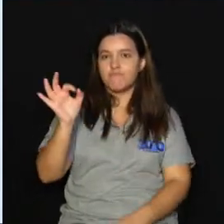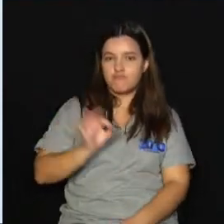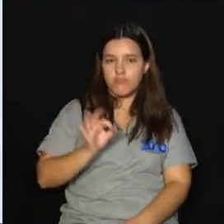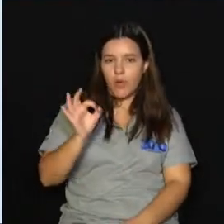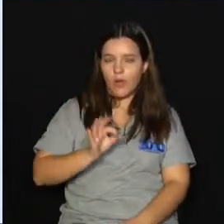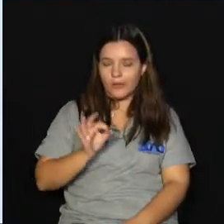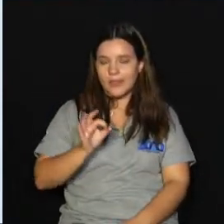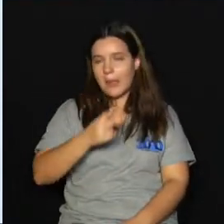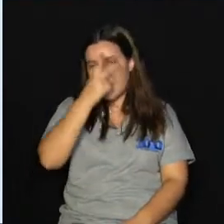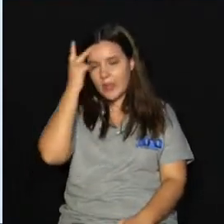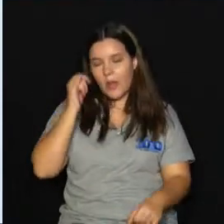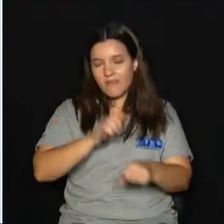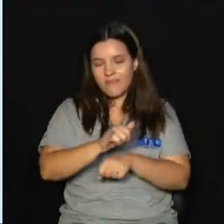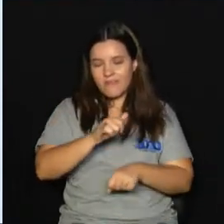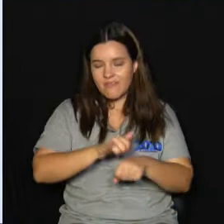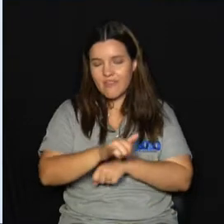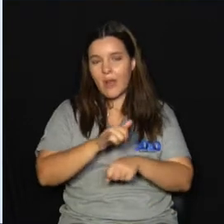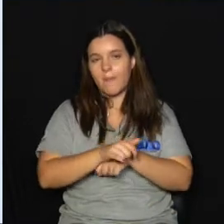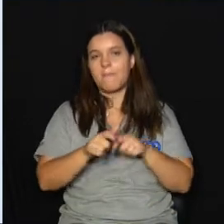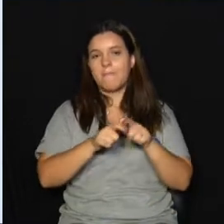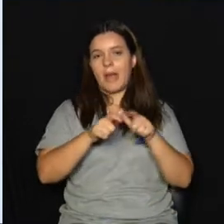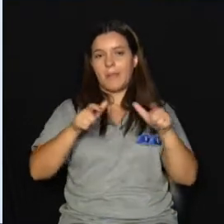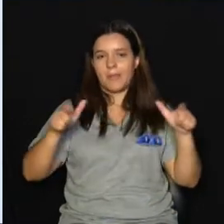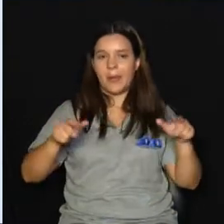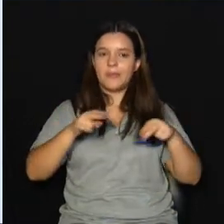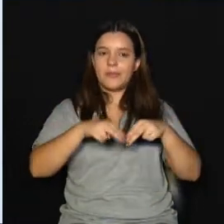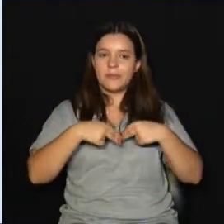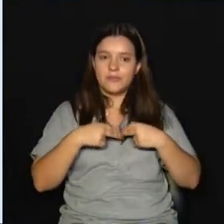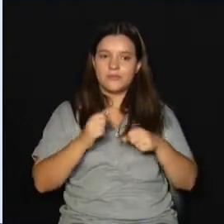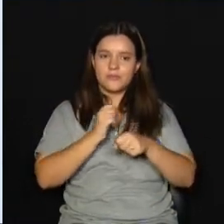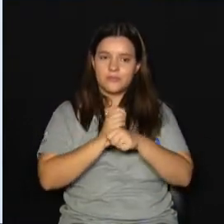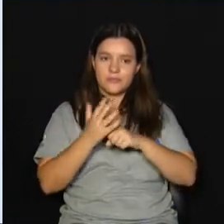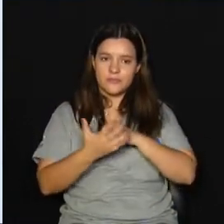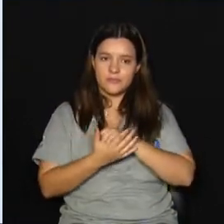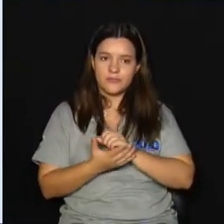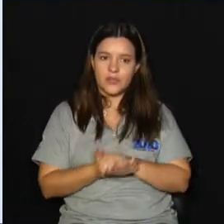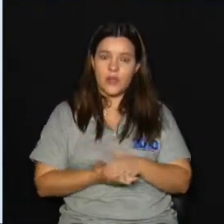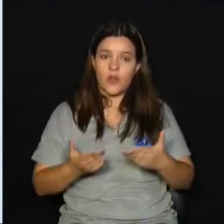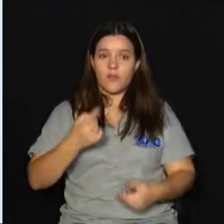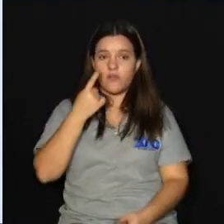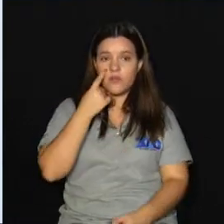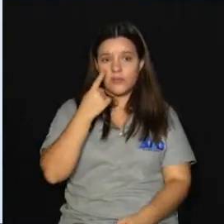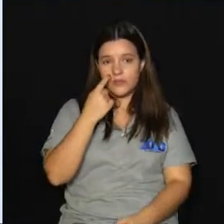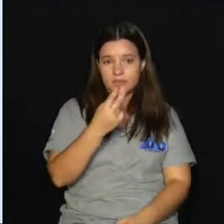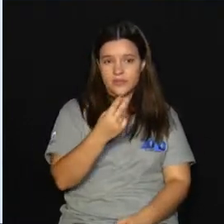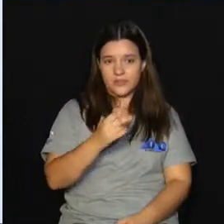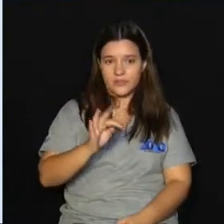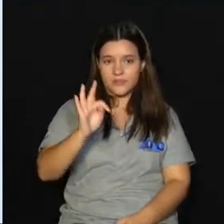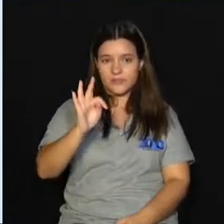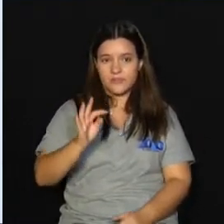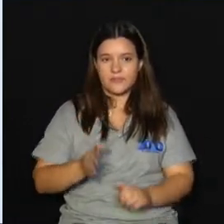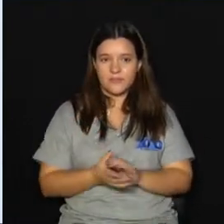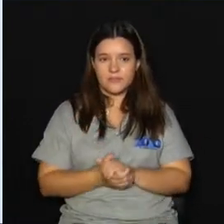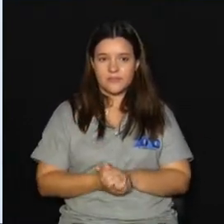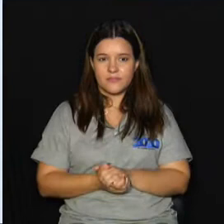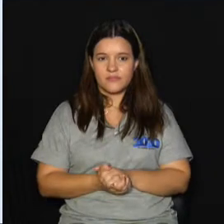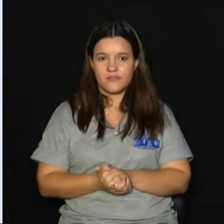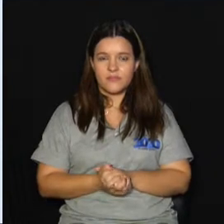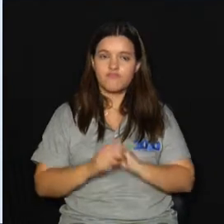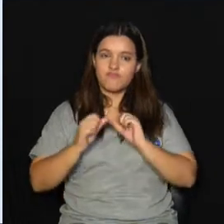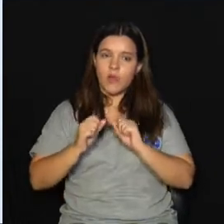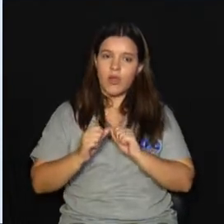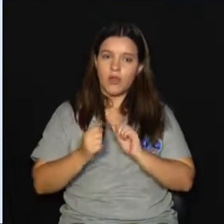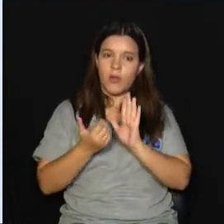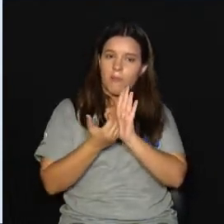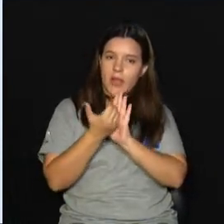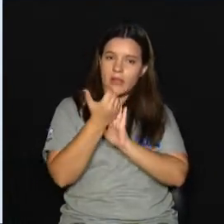significativo da abstenção. Agora a gente vai ver no segundo turno, né? Normalmente, capaz que